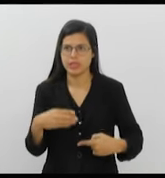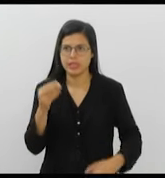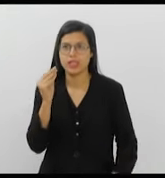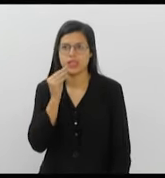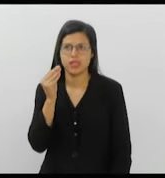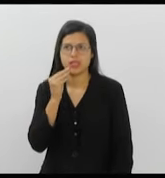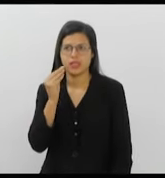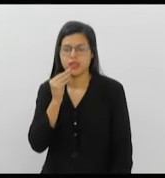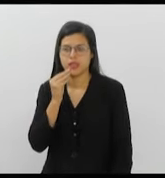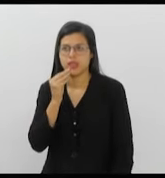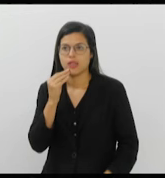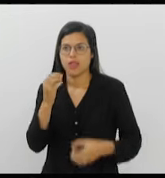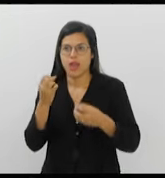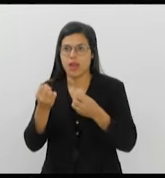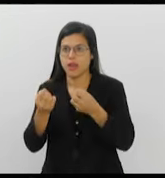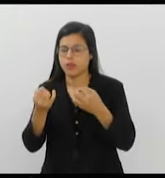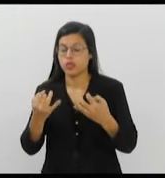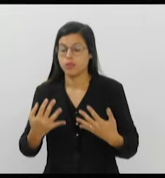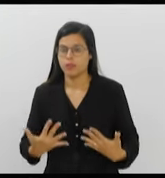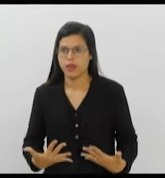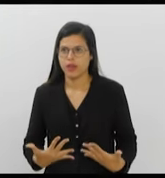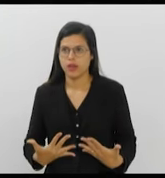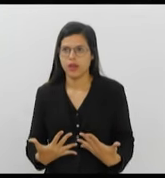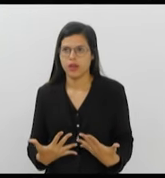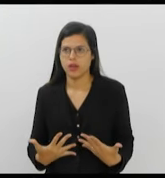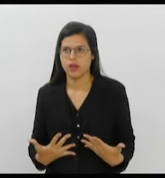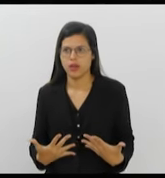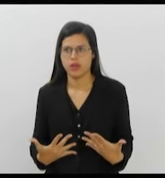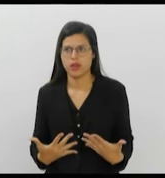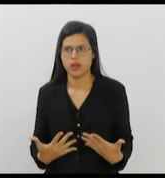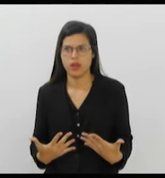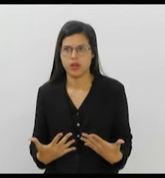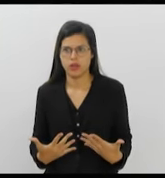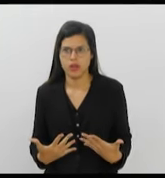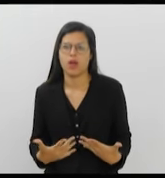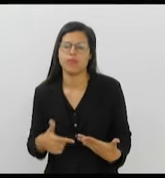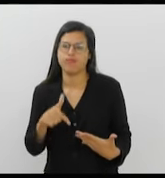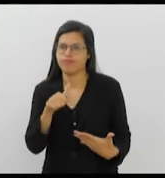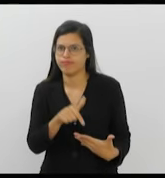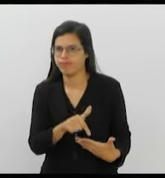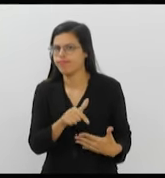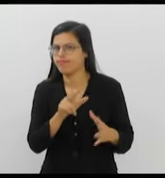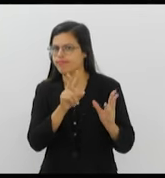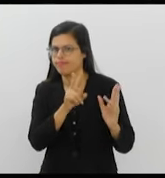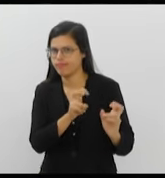tentar explicar o tamanho desse imbróglio.